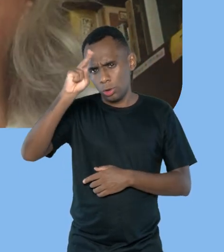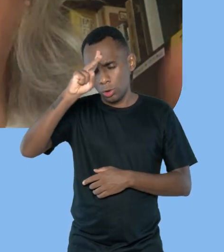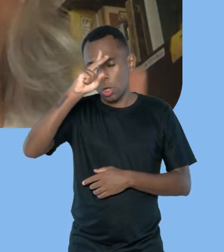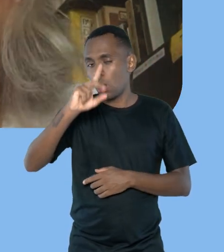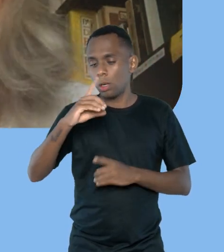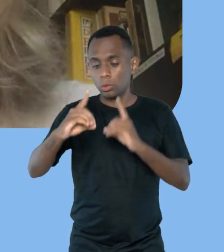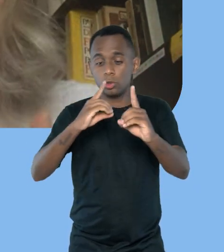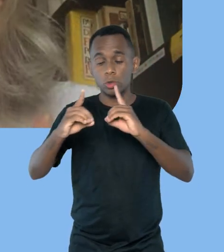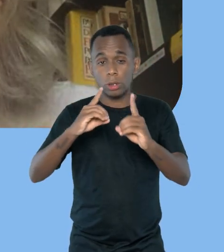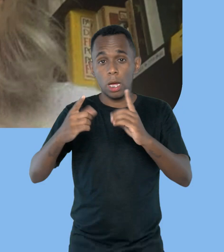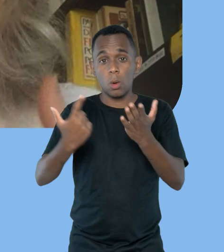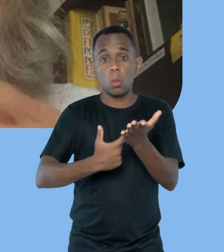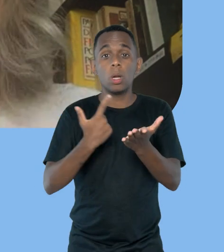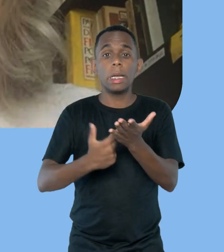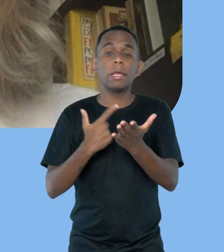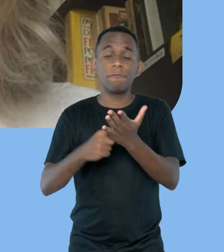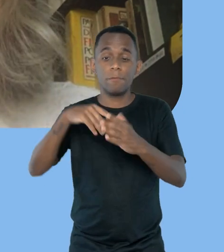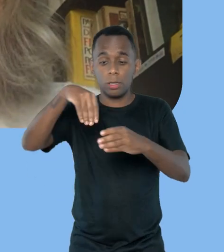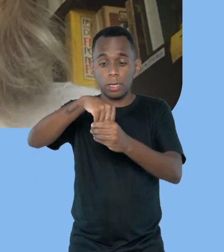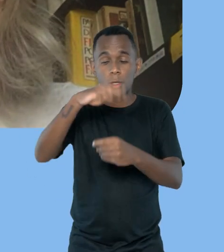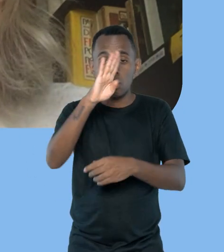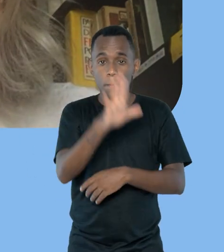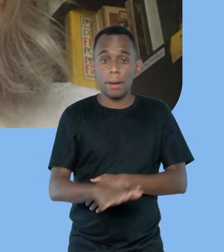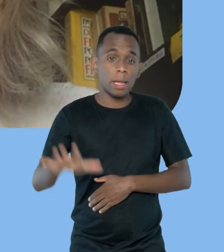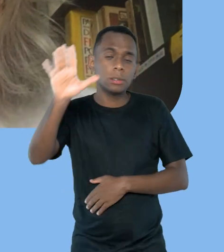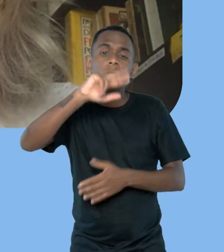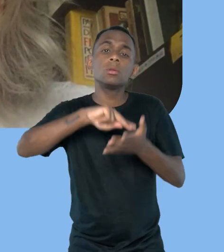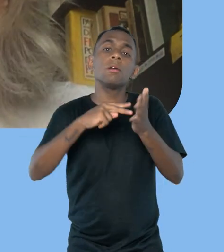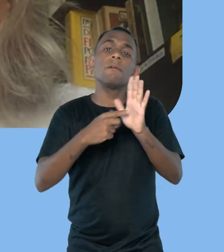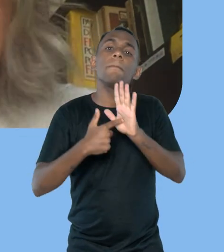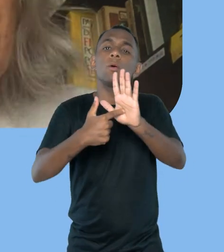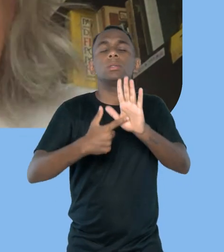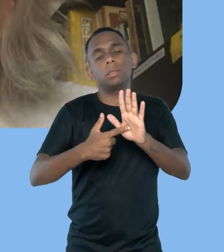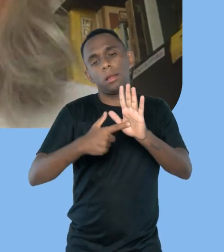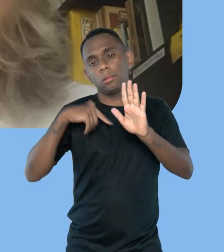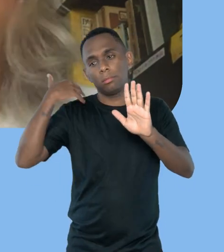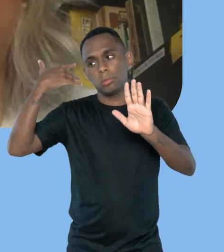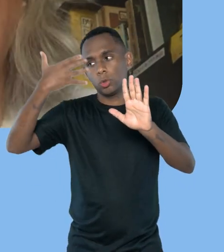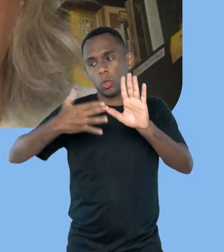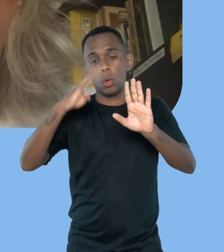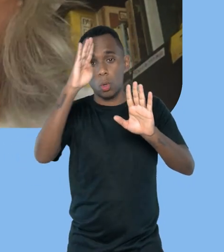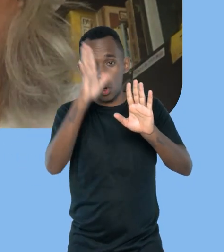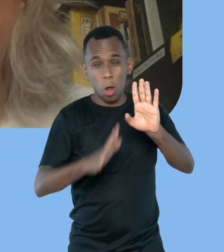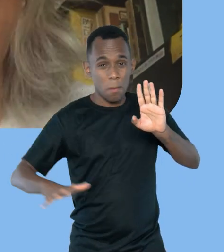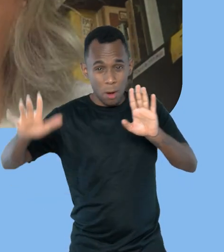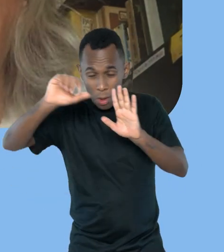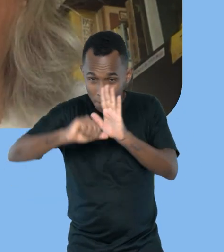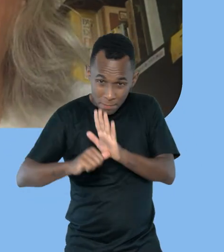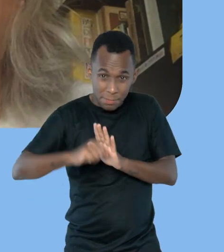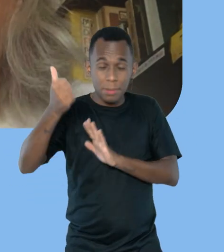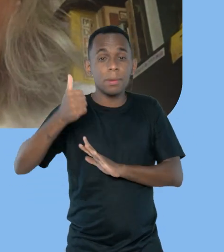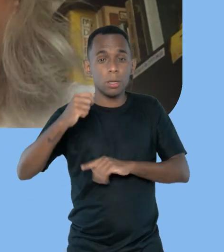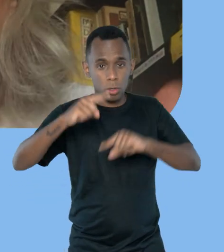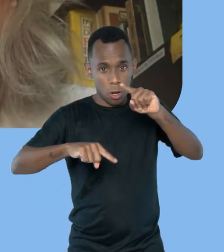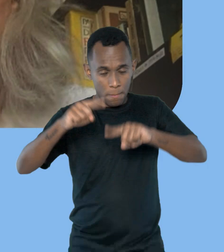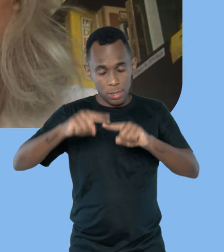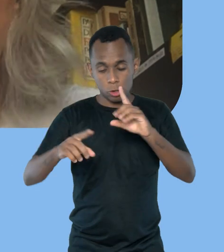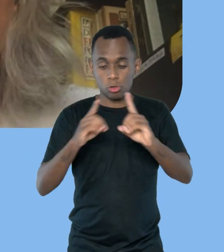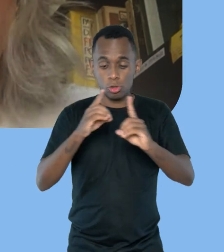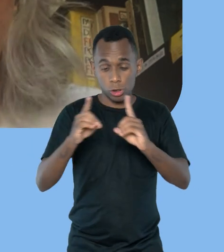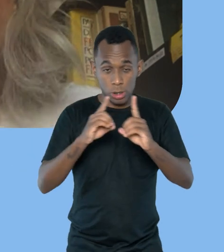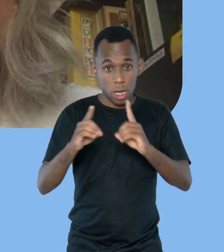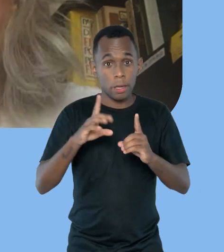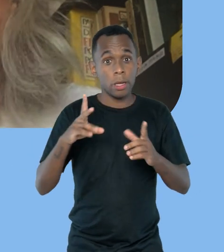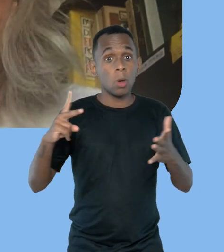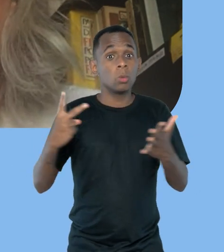no Brasil, ela, de alguma forma, conta a história do Brasil. O primeiro material didático que